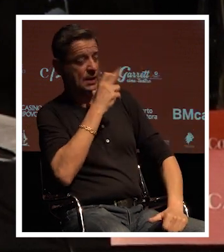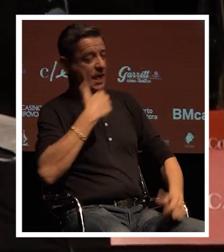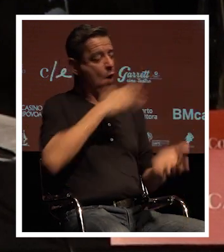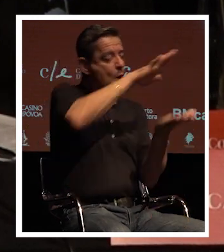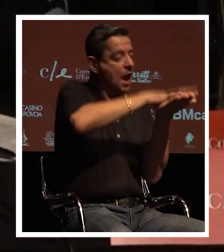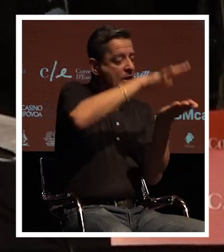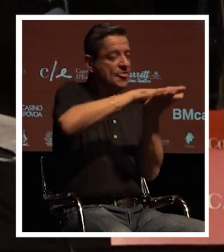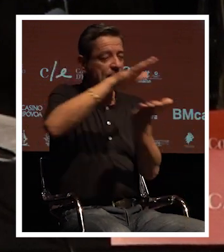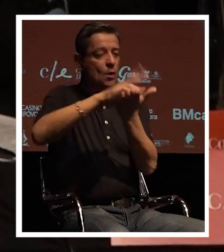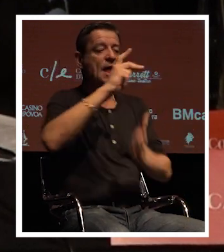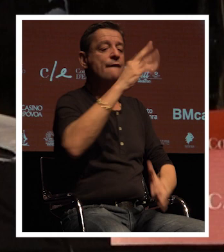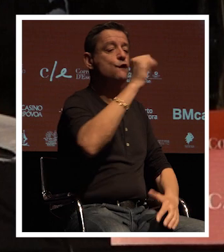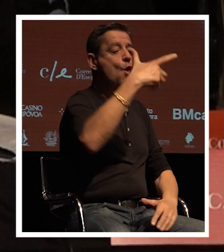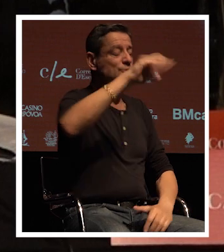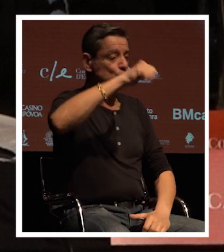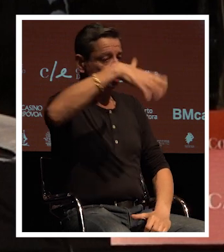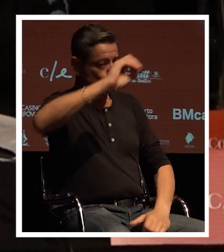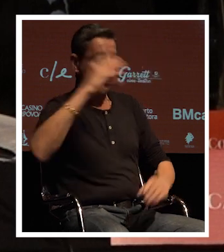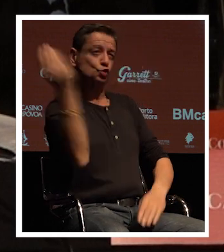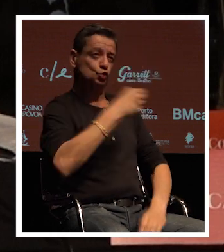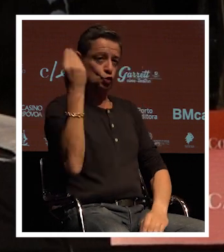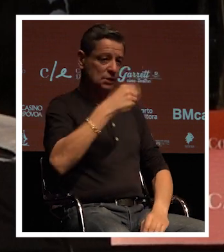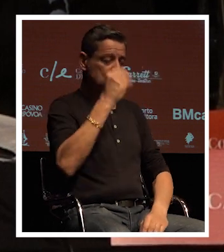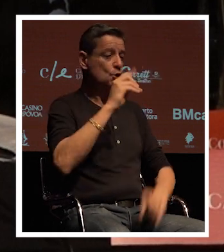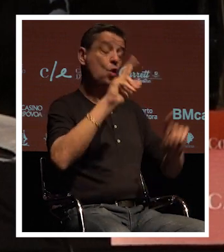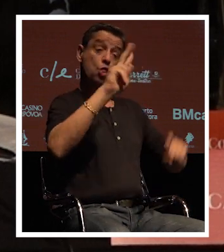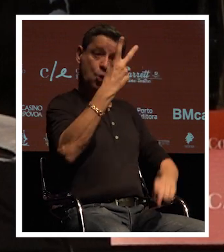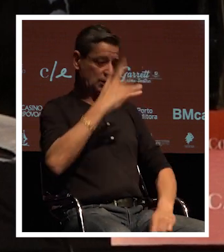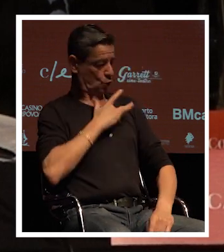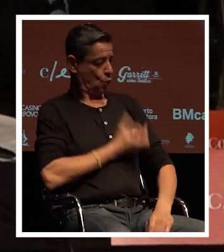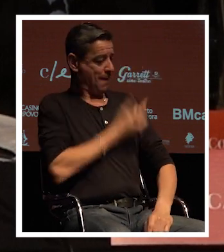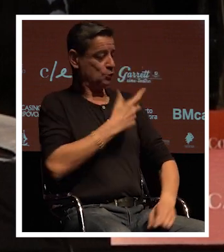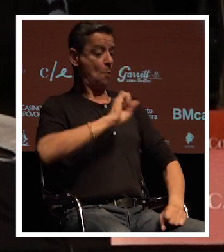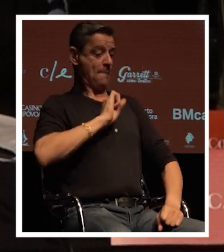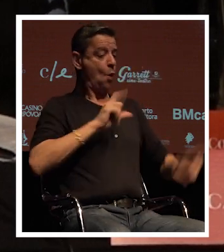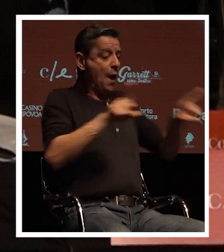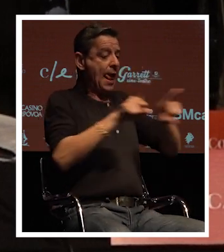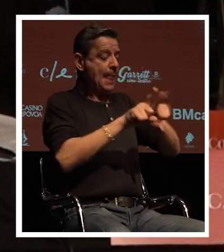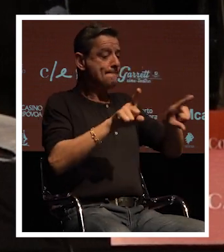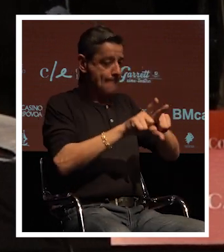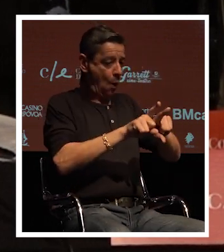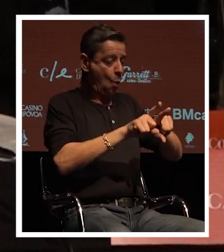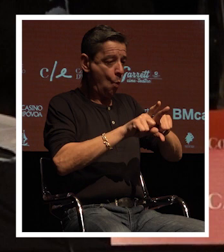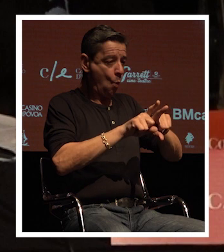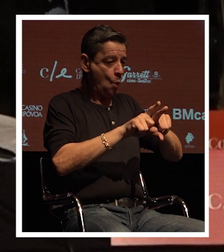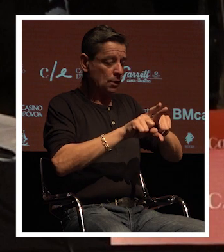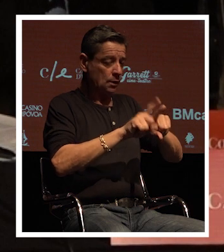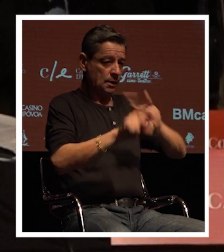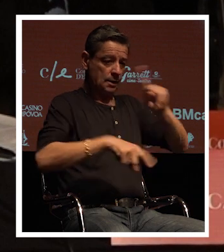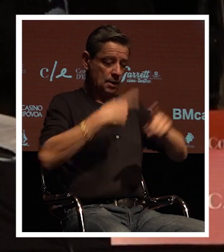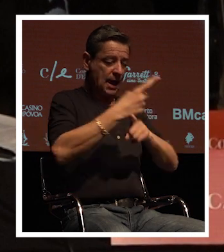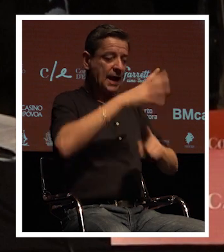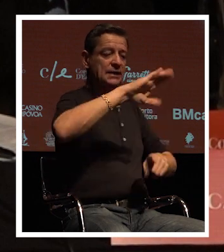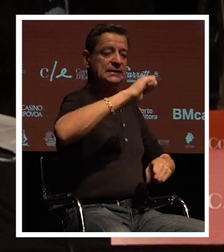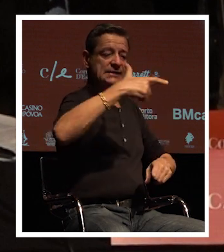editora de Afonso ras Cabral um jovem autor de dois romances o meu irmão em que o irmão do título é portador de